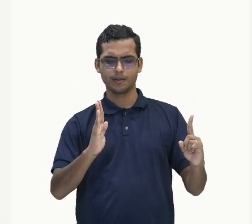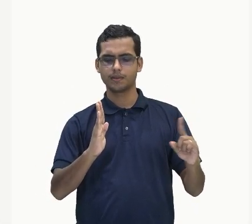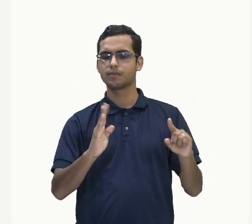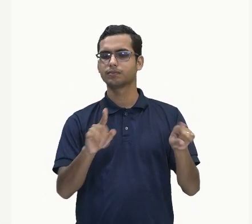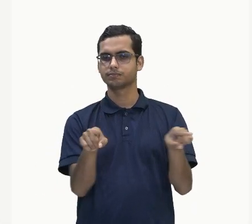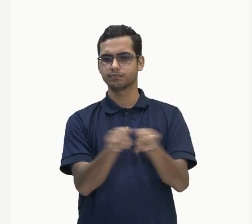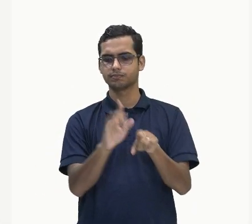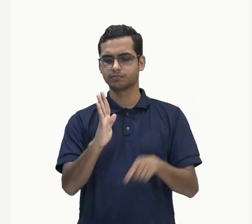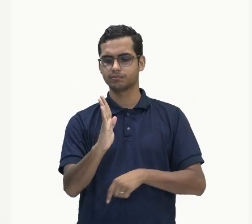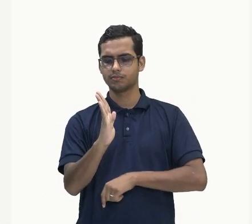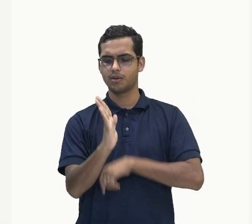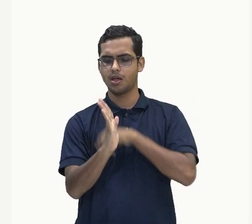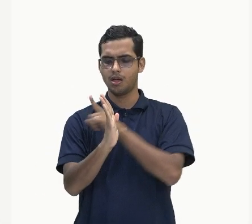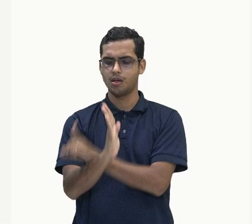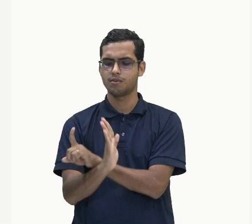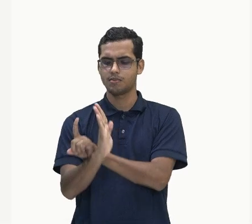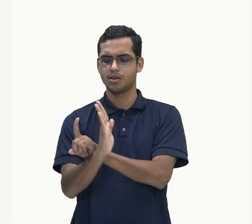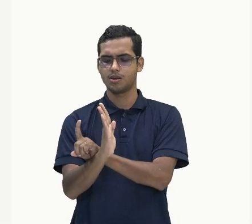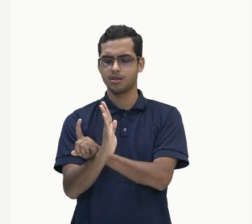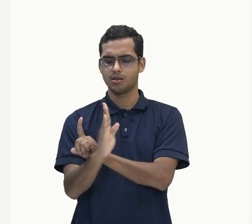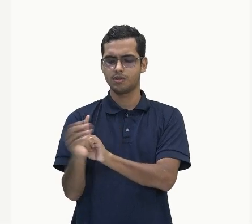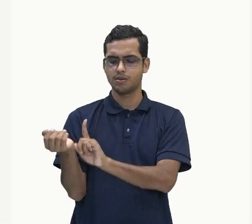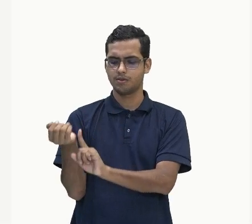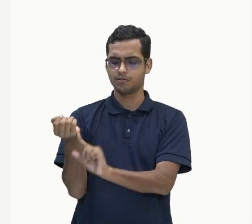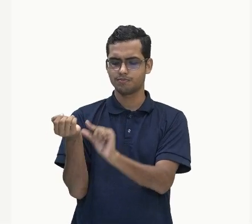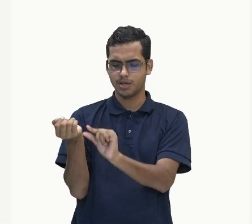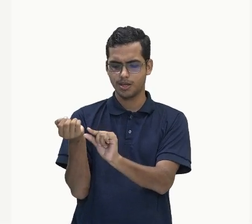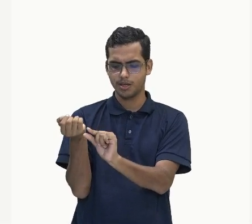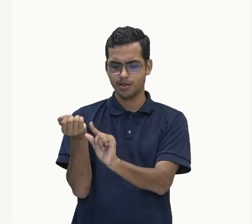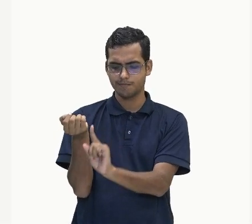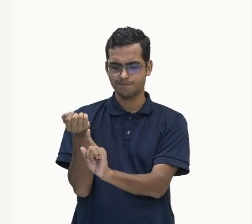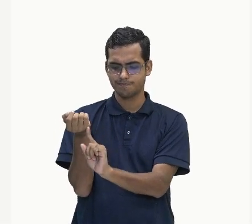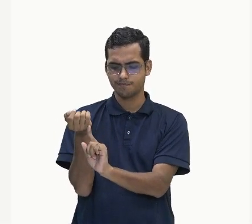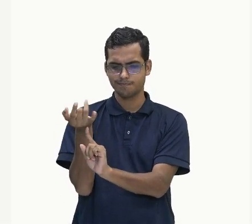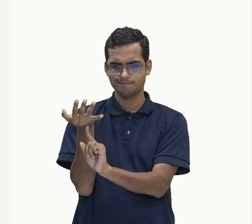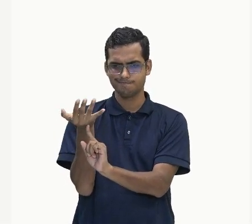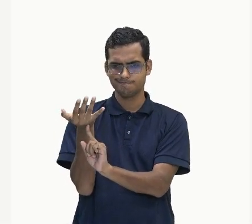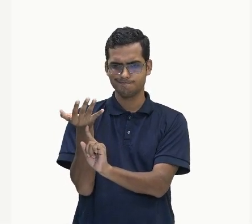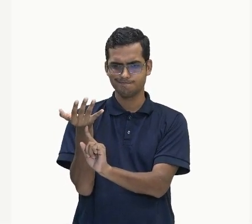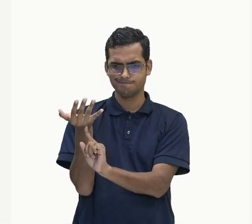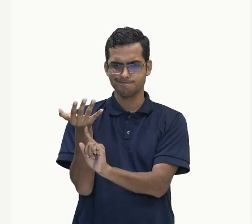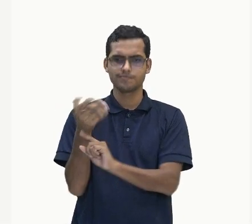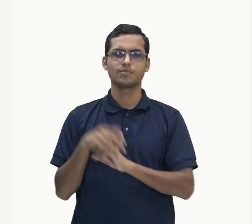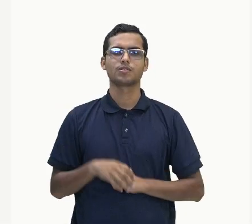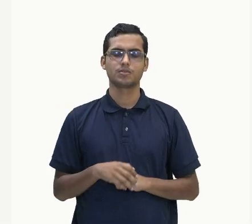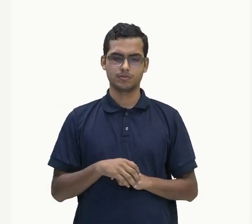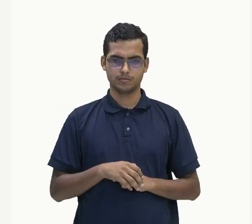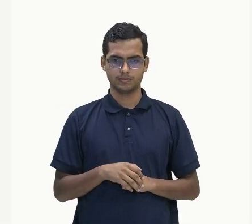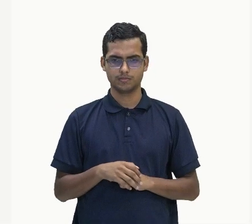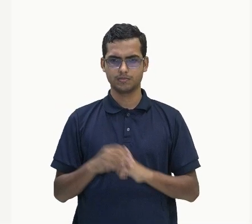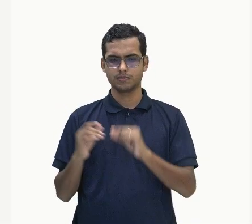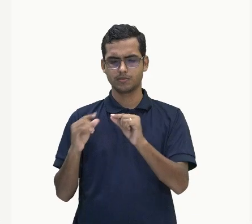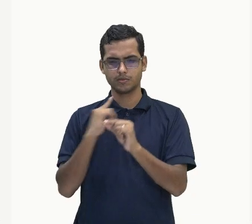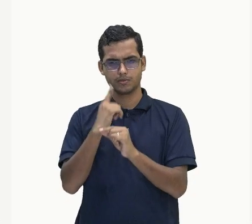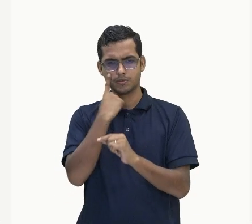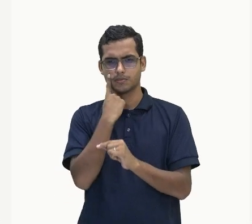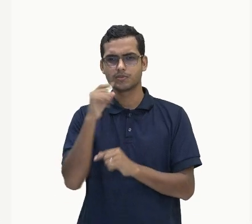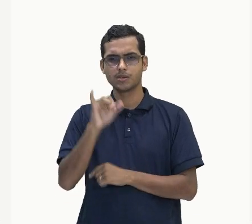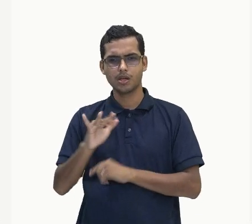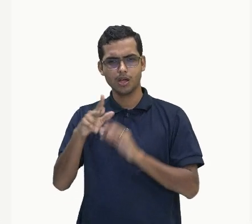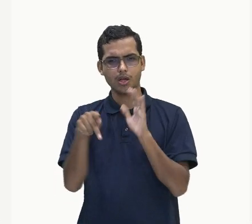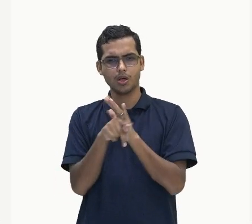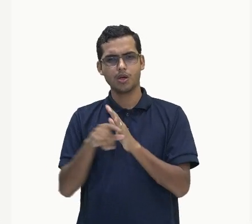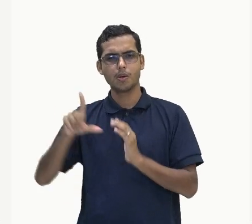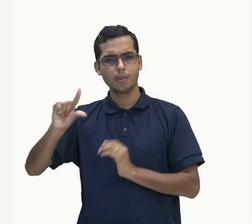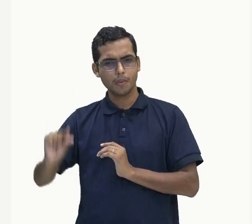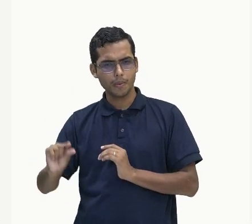cima. A gente diz que é uma imagem direita. Então aí eu tenho uma imagem menor, virtual e direita.